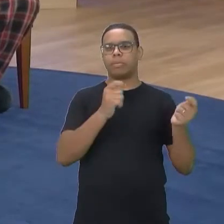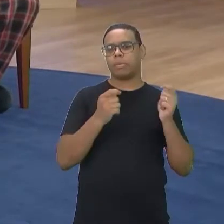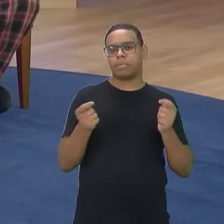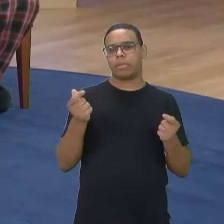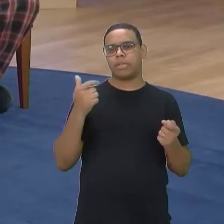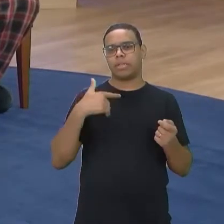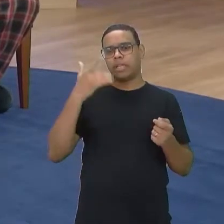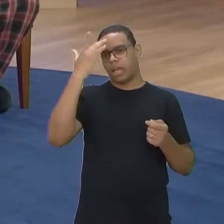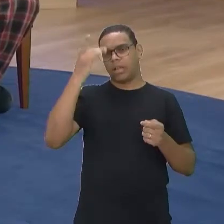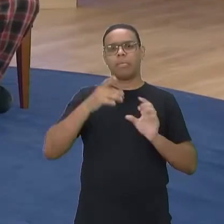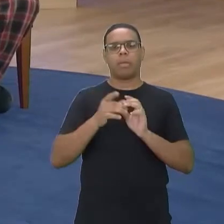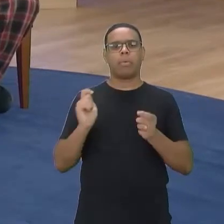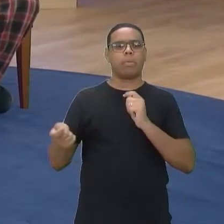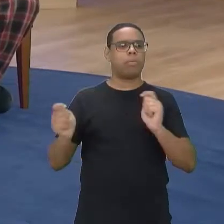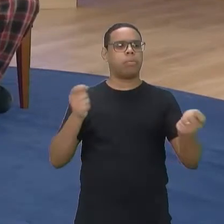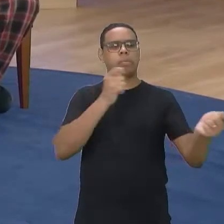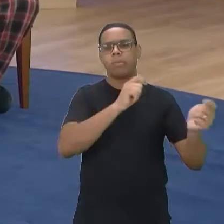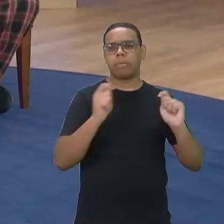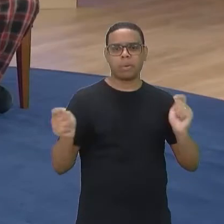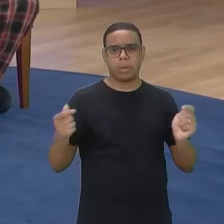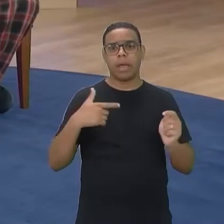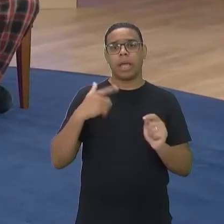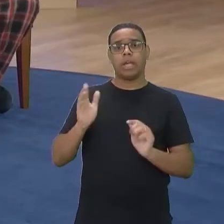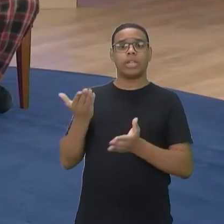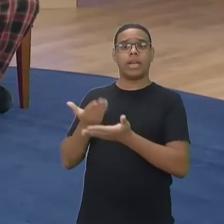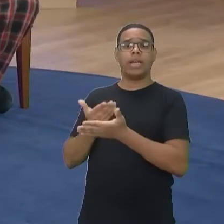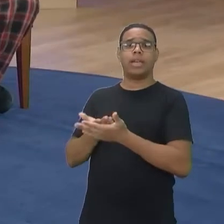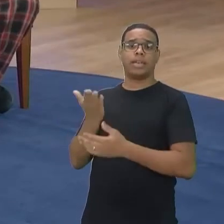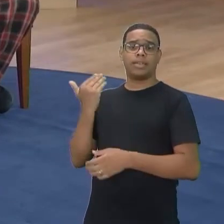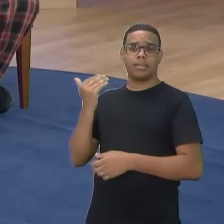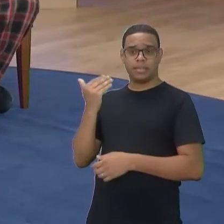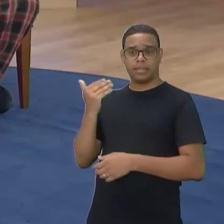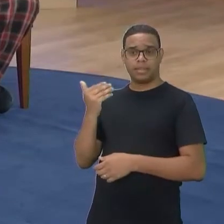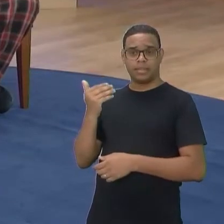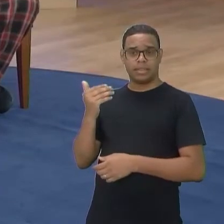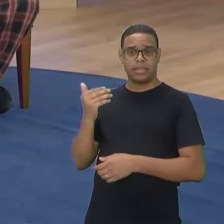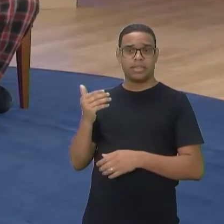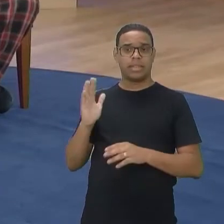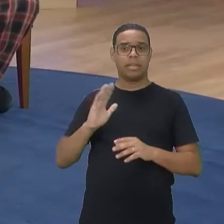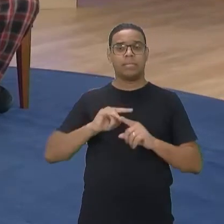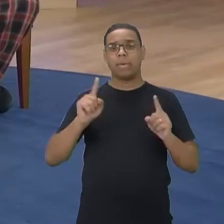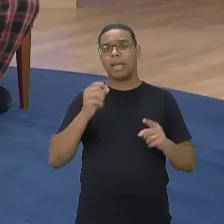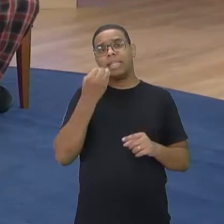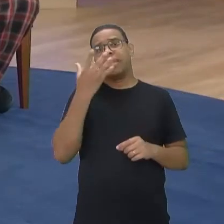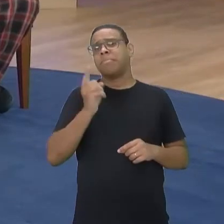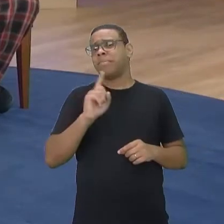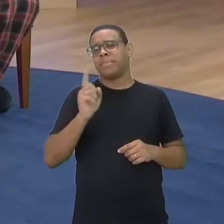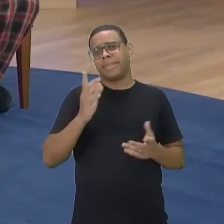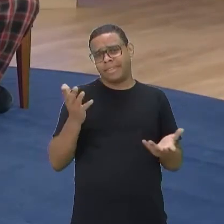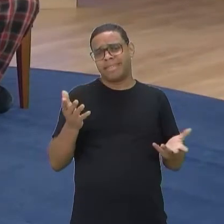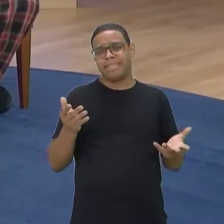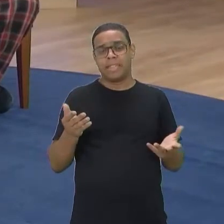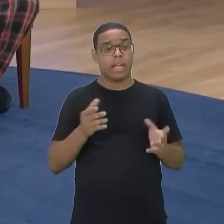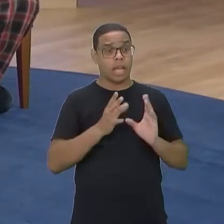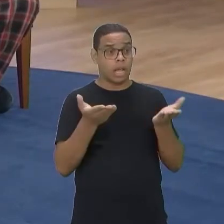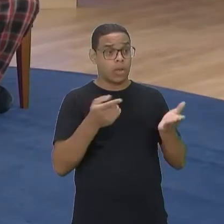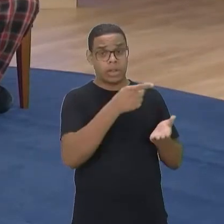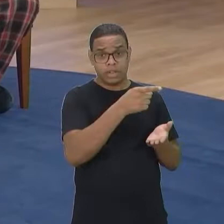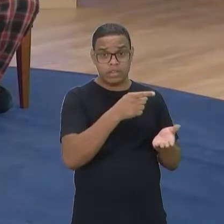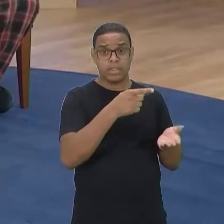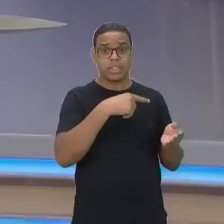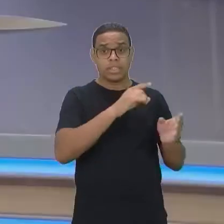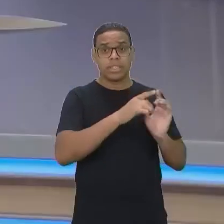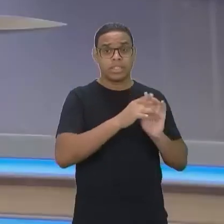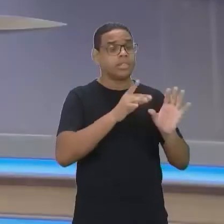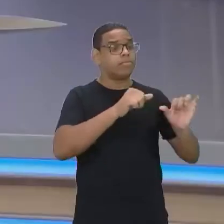vou saber fazer isso direito, né? Mas isso não é uma coisa muito boa também, né? Agora você não está no meu lugar, você